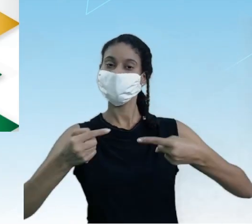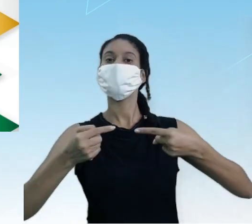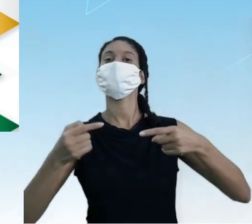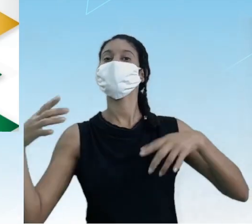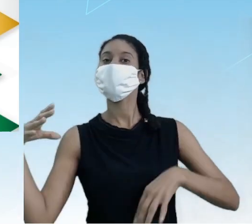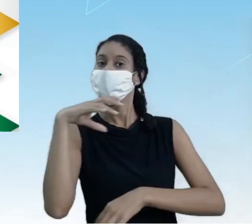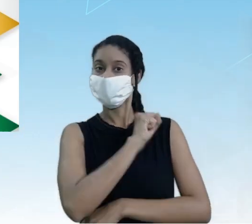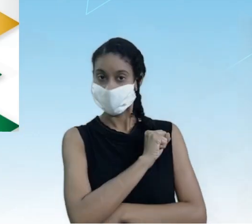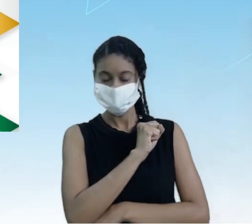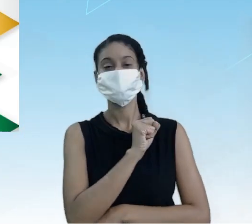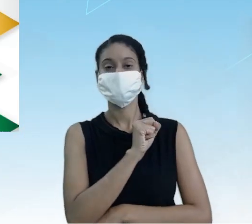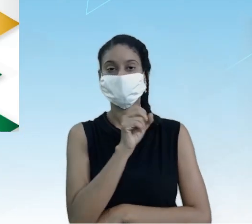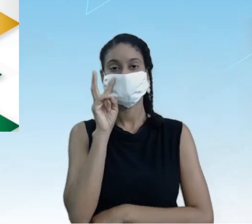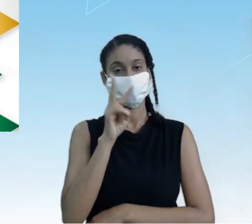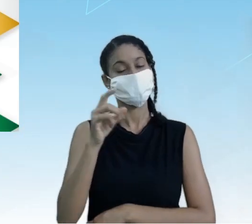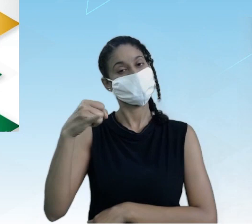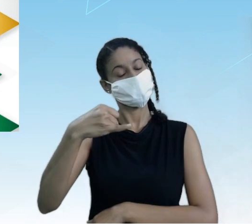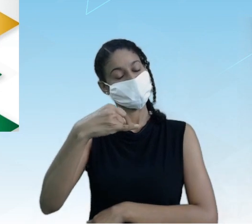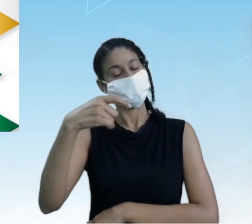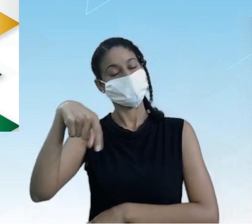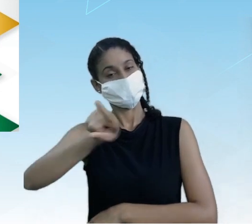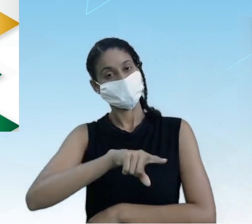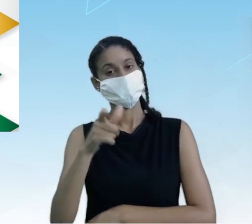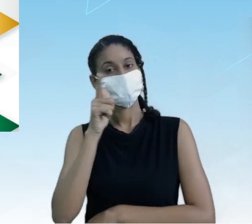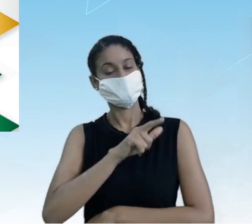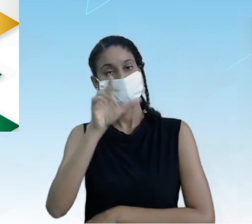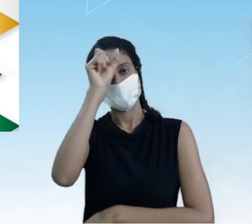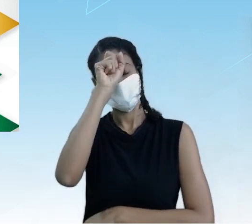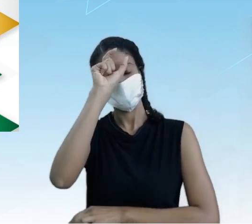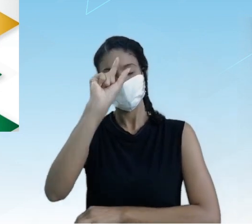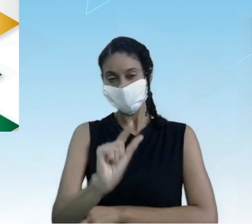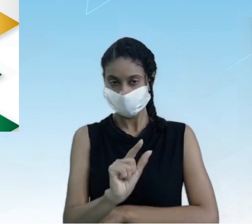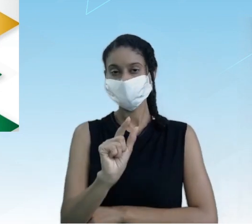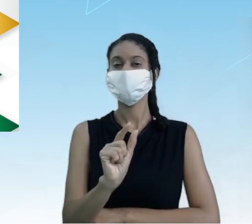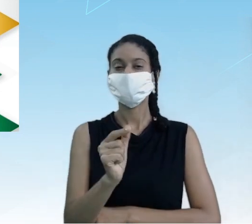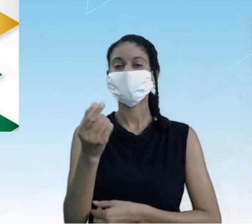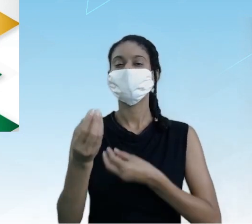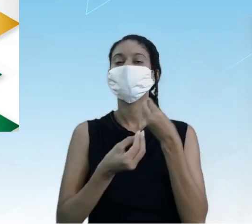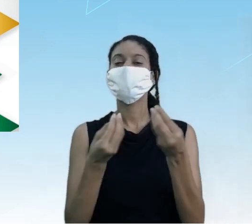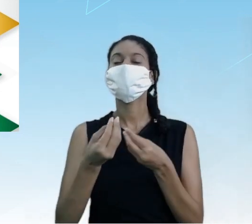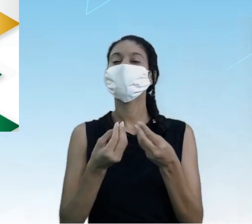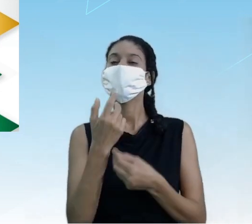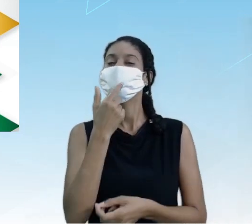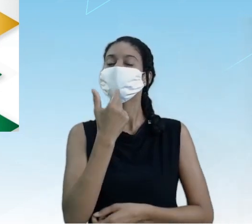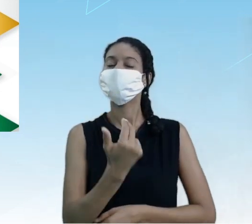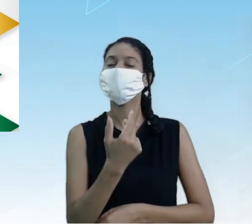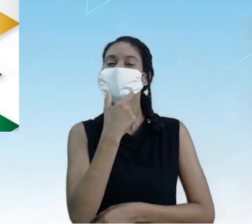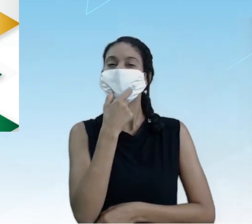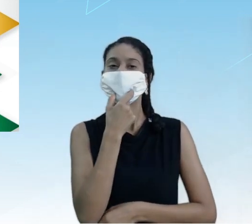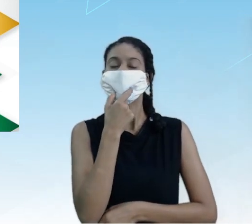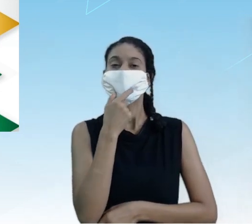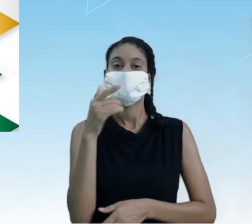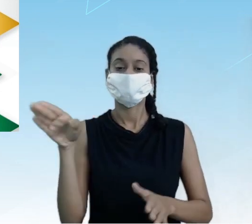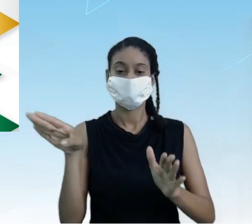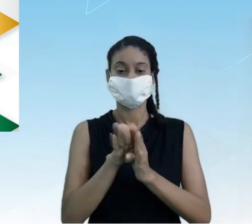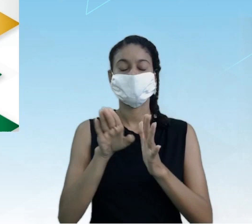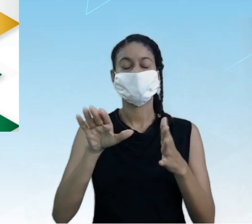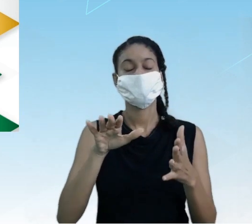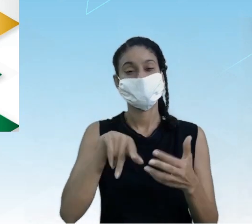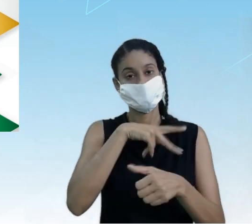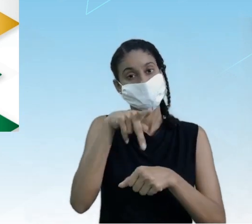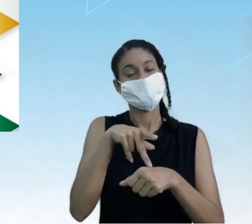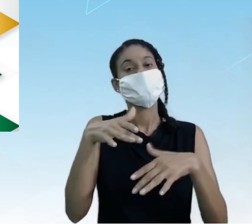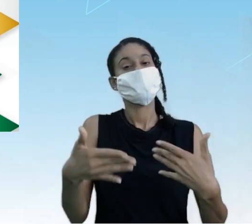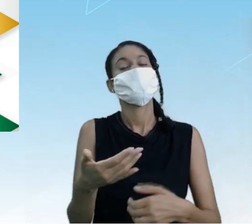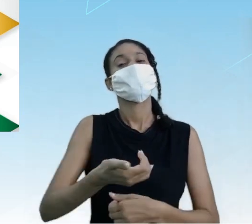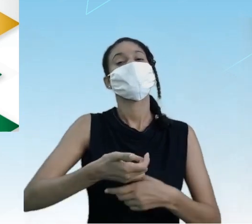bem rápido para ver se você conseguiu aprender um pouquinho como a língua inglesa ela adentrou aí nos países e